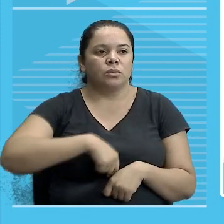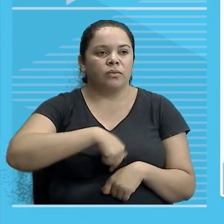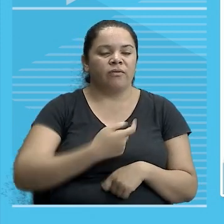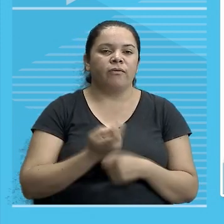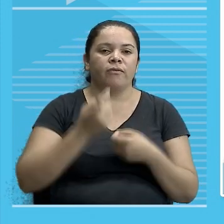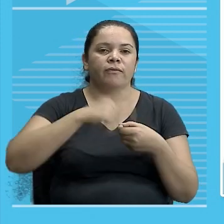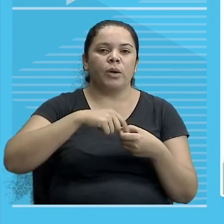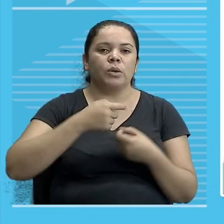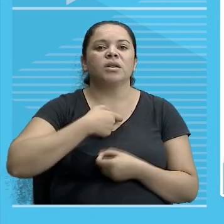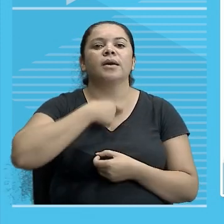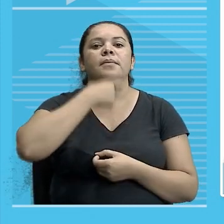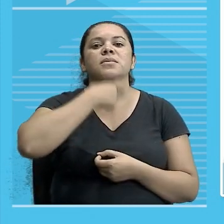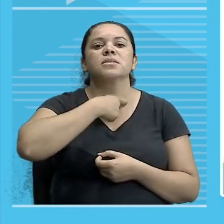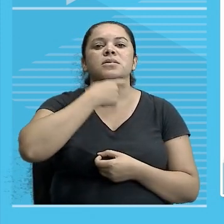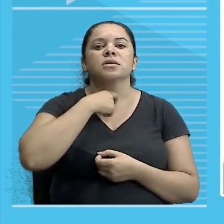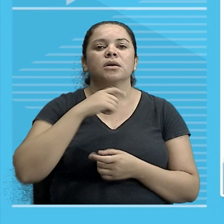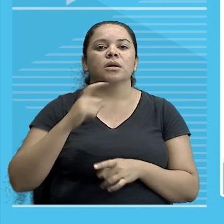ardor